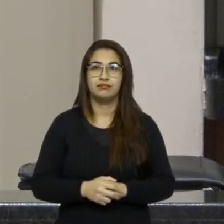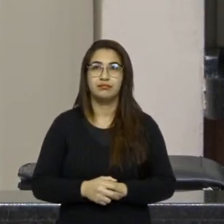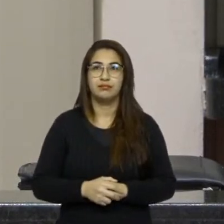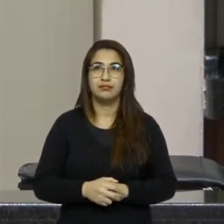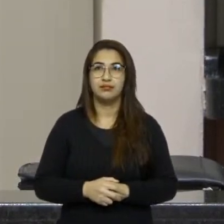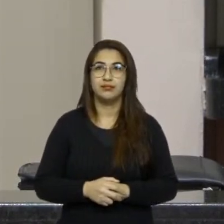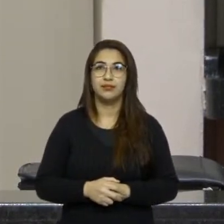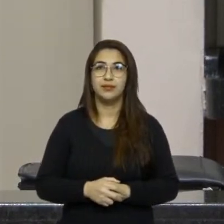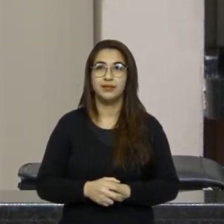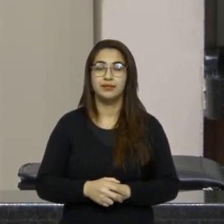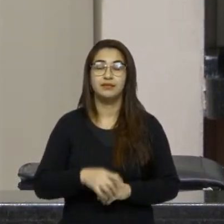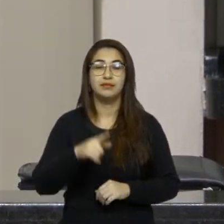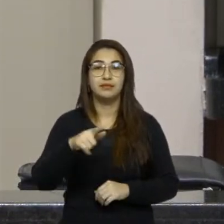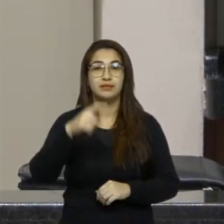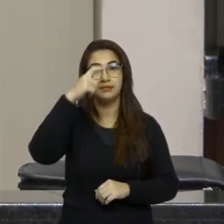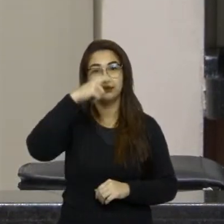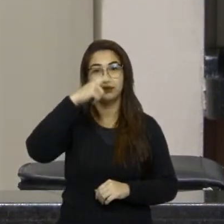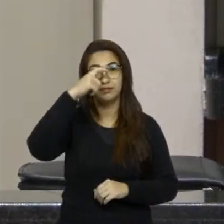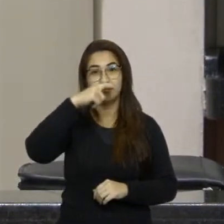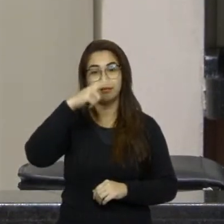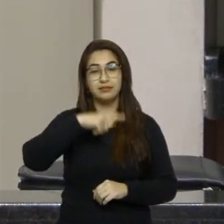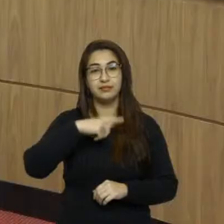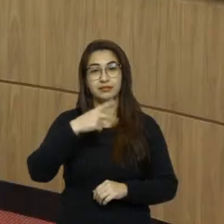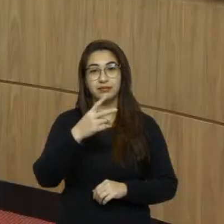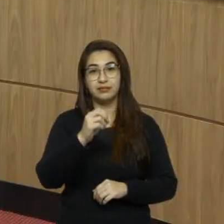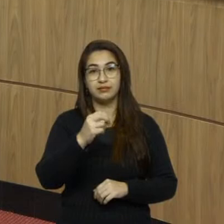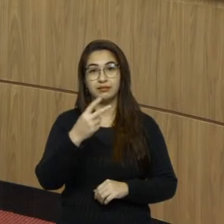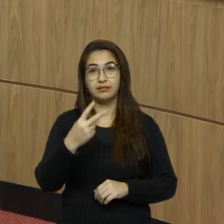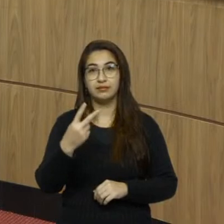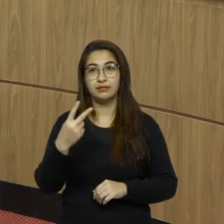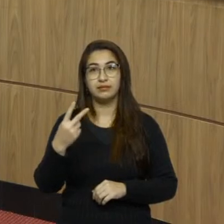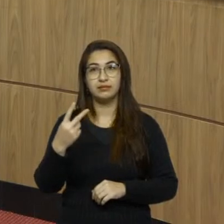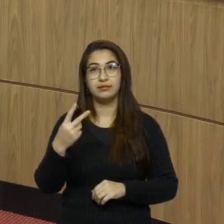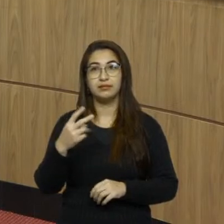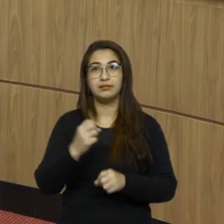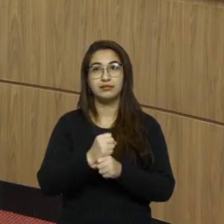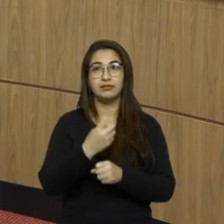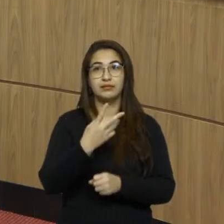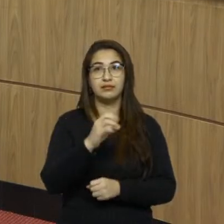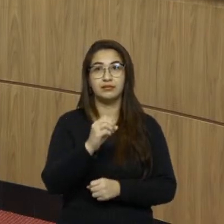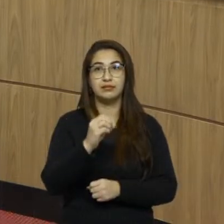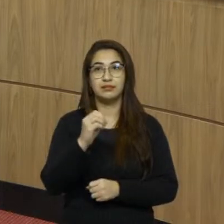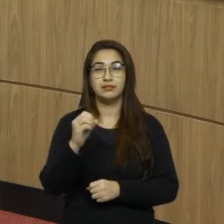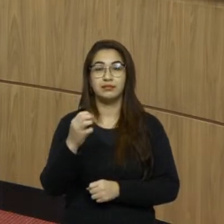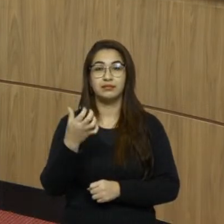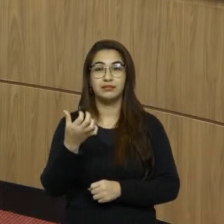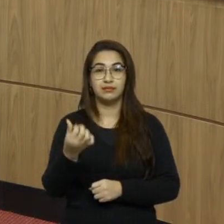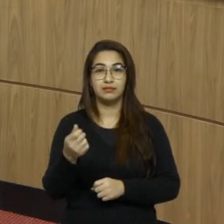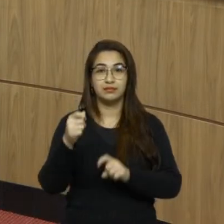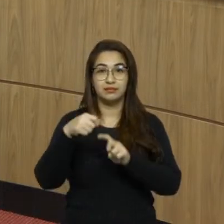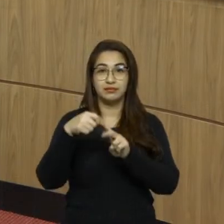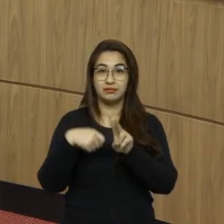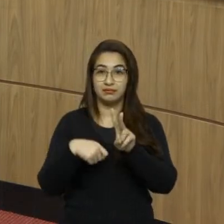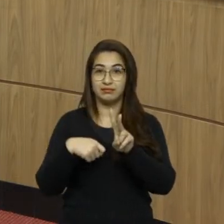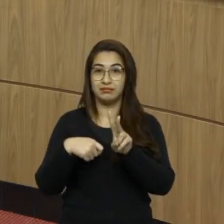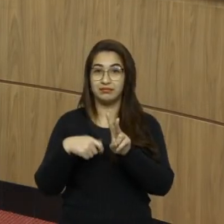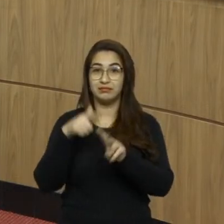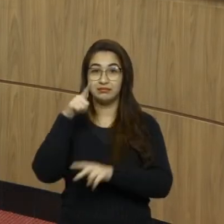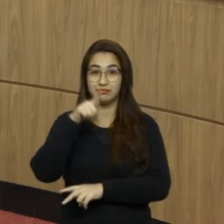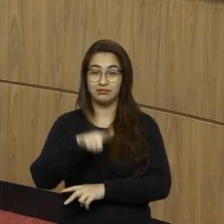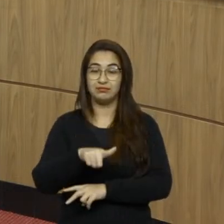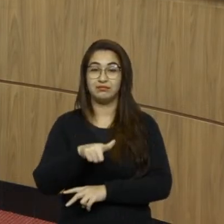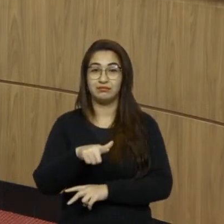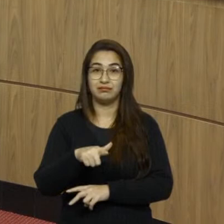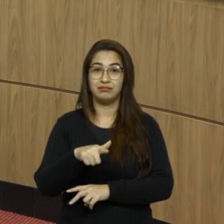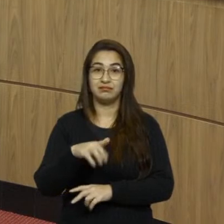a eleição em 2002, estava totalmente fora, em 2006 deram 2 meses e esses 2 meses está